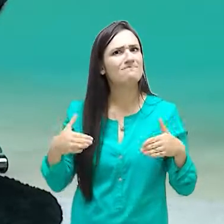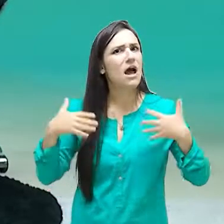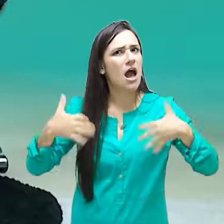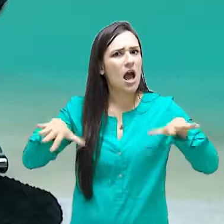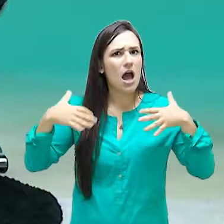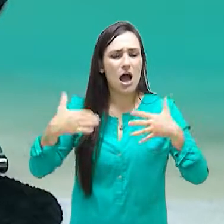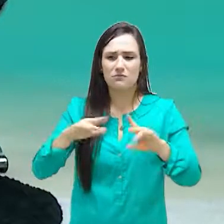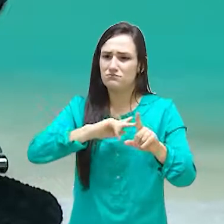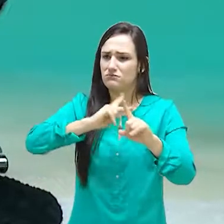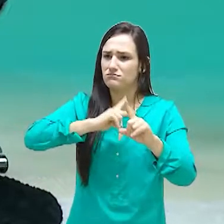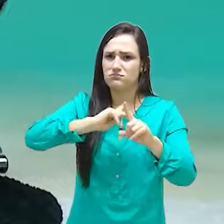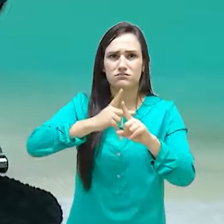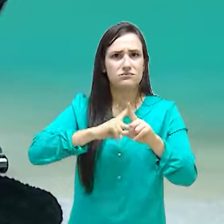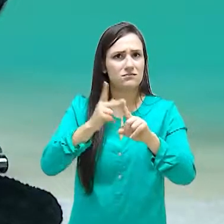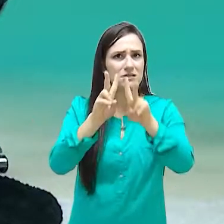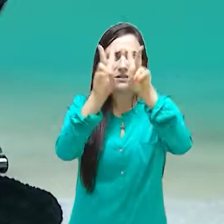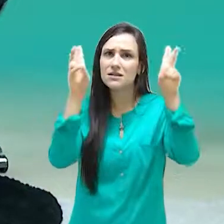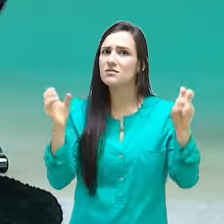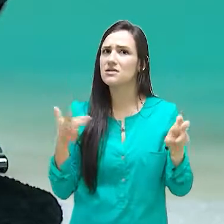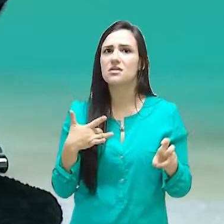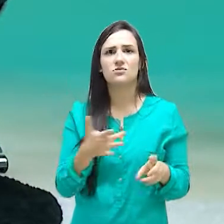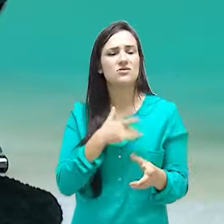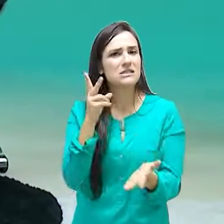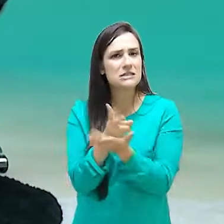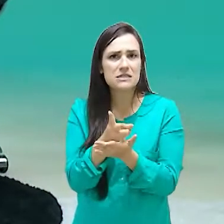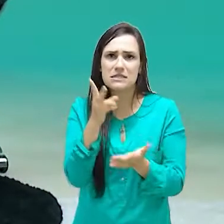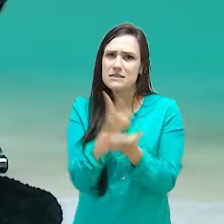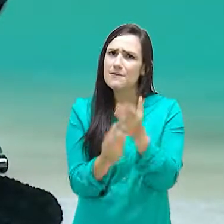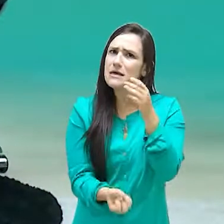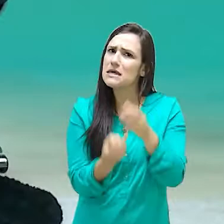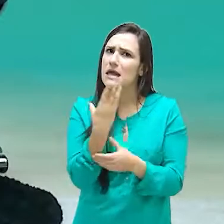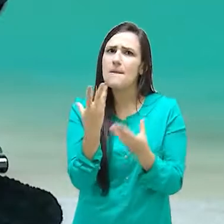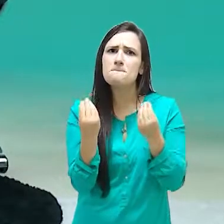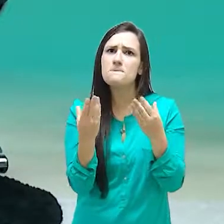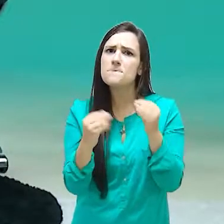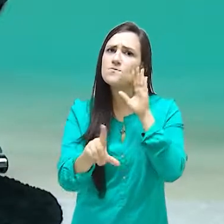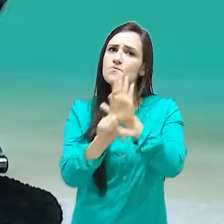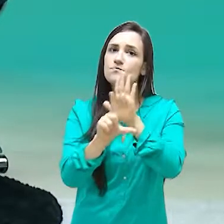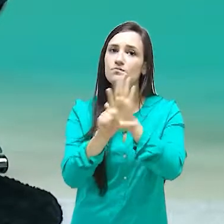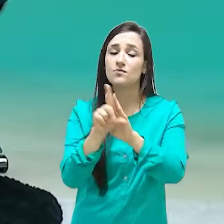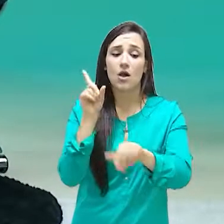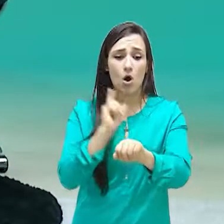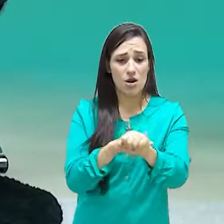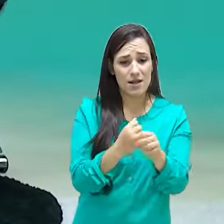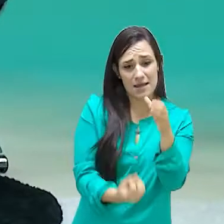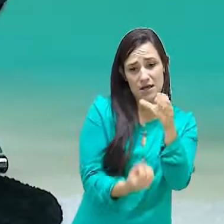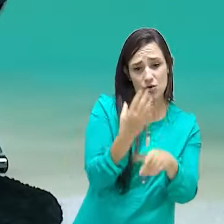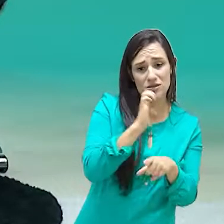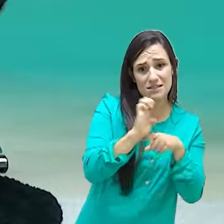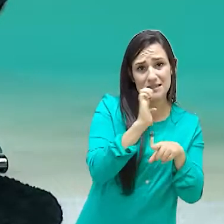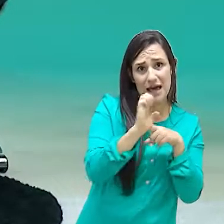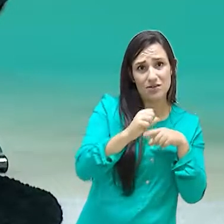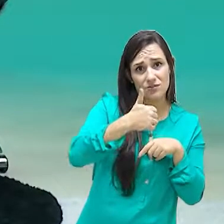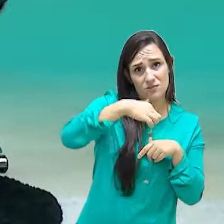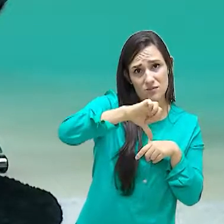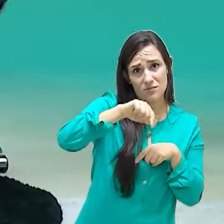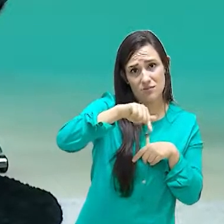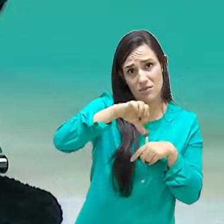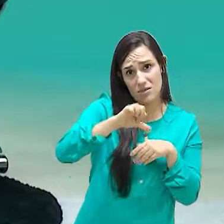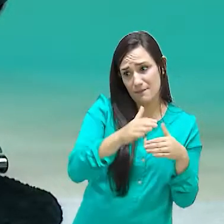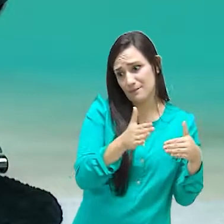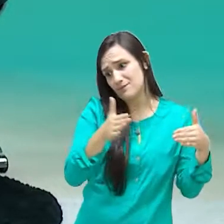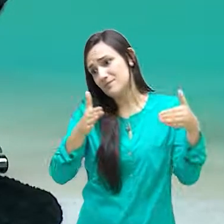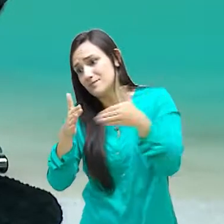Mas a saúde, por exemplo, é uma matéria que a gente vê uma constância desde da fundação do Estado até os dias atuais. É uma matéria